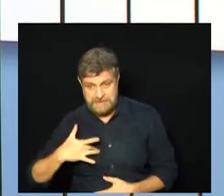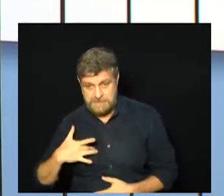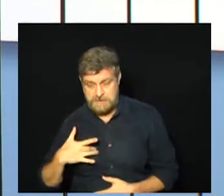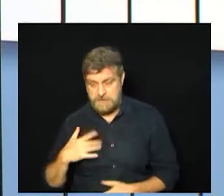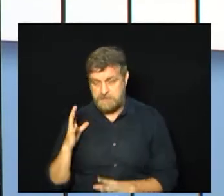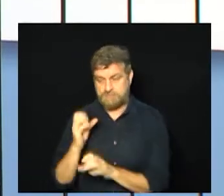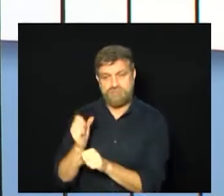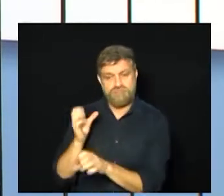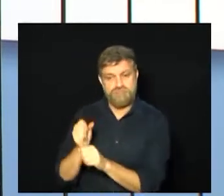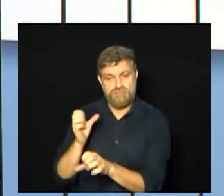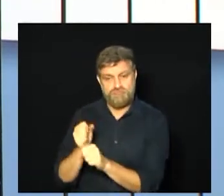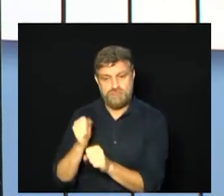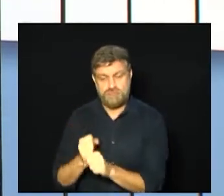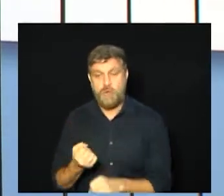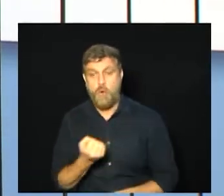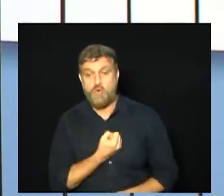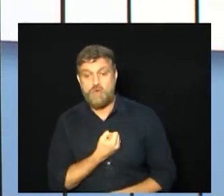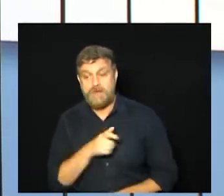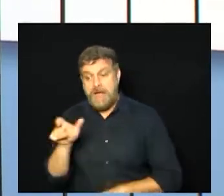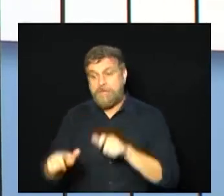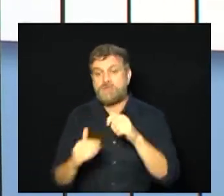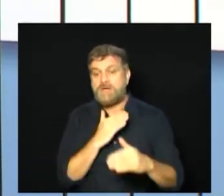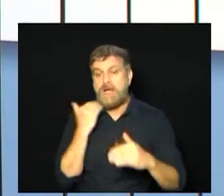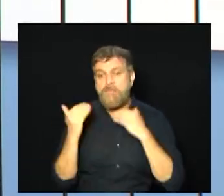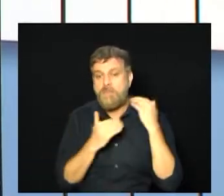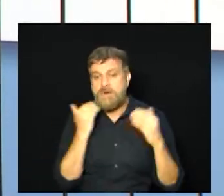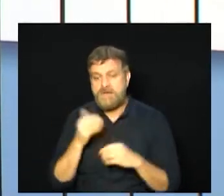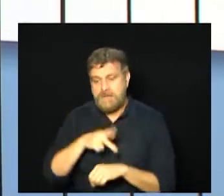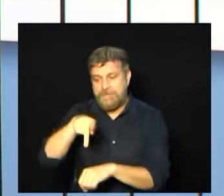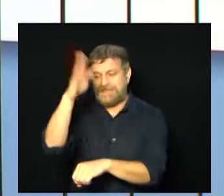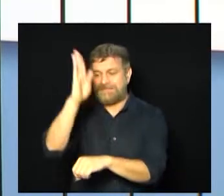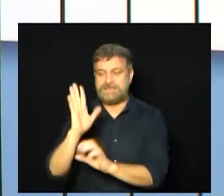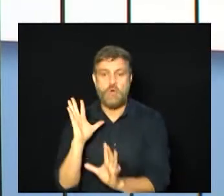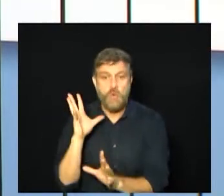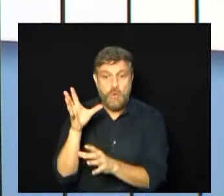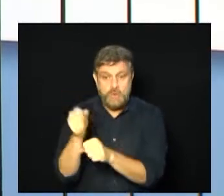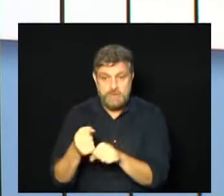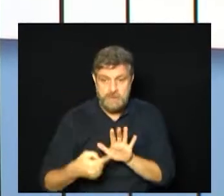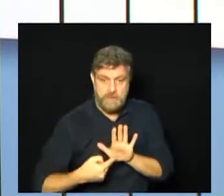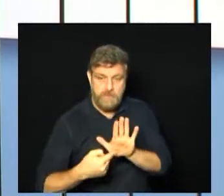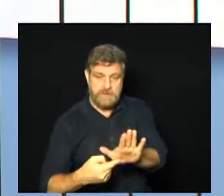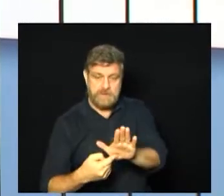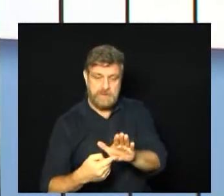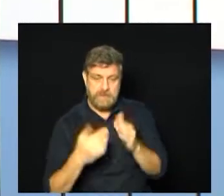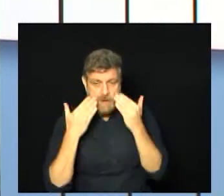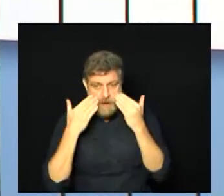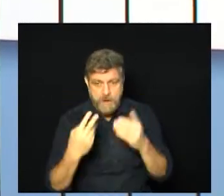contabiliza os óbitos por coronavírus em todo o país, registraram